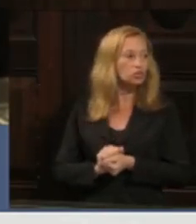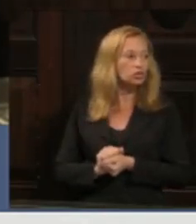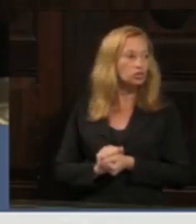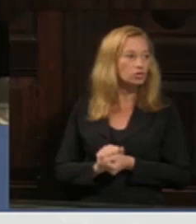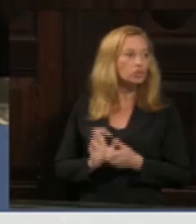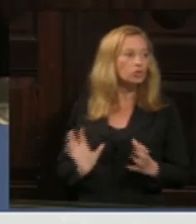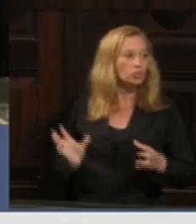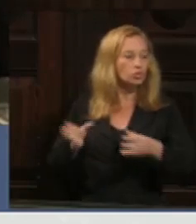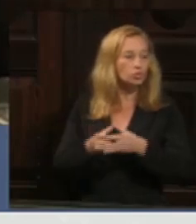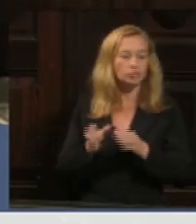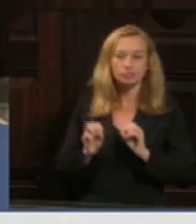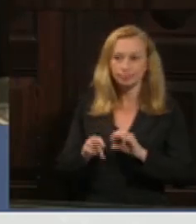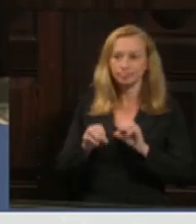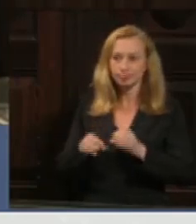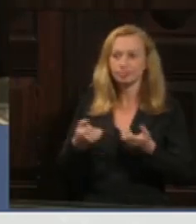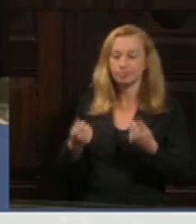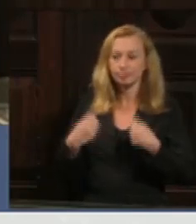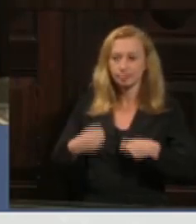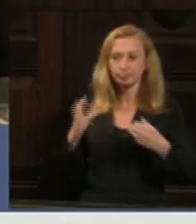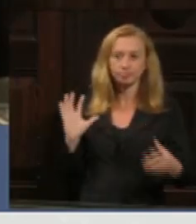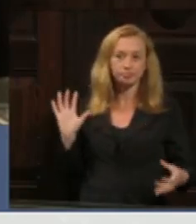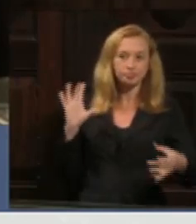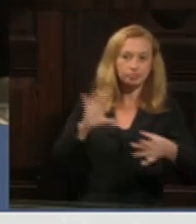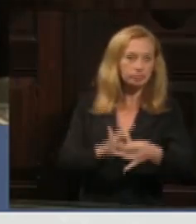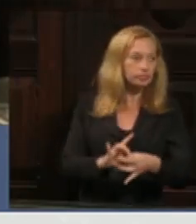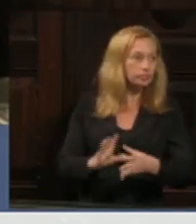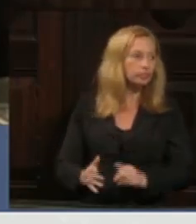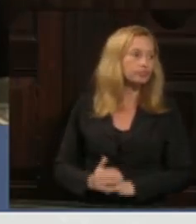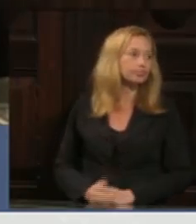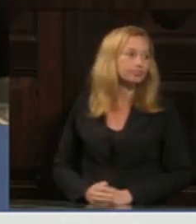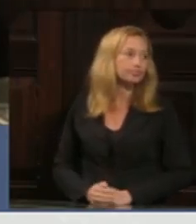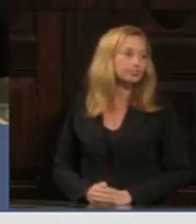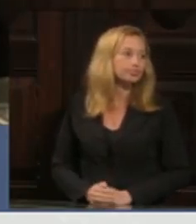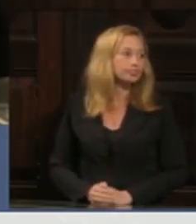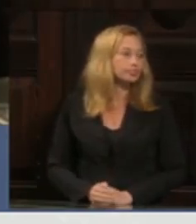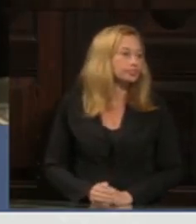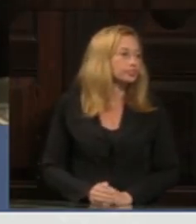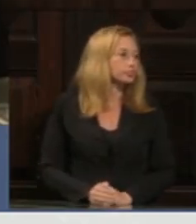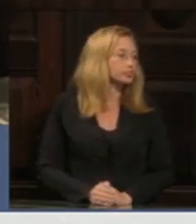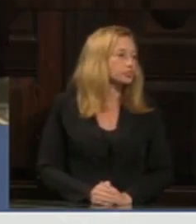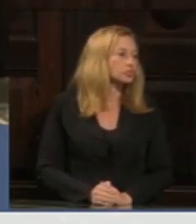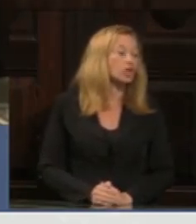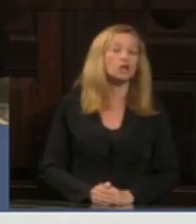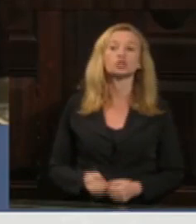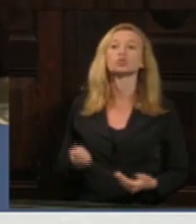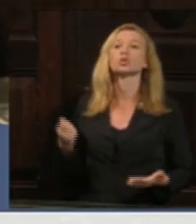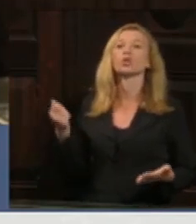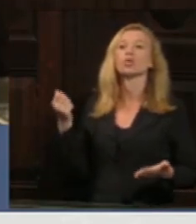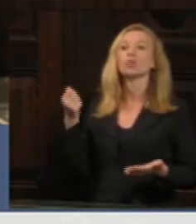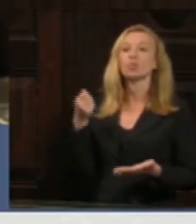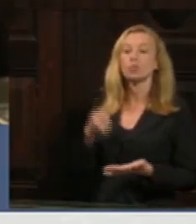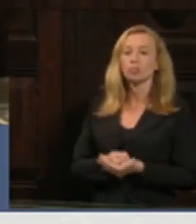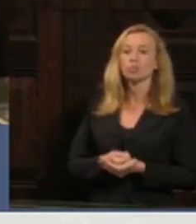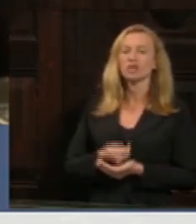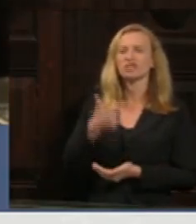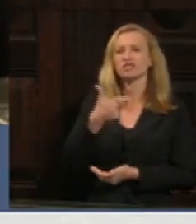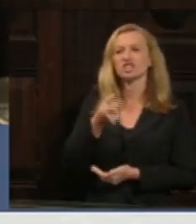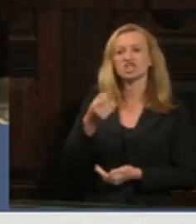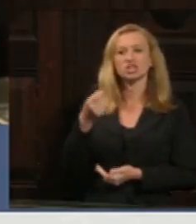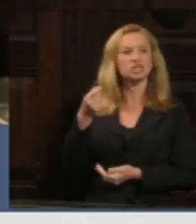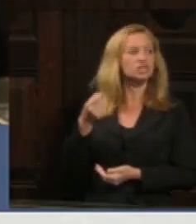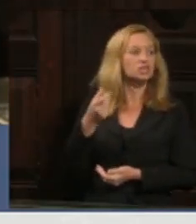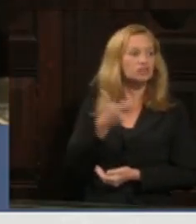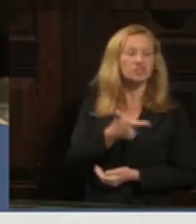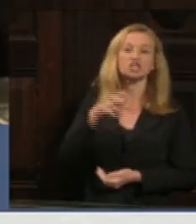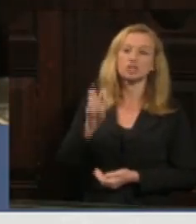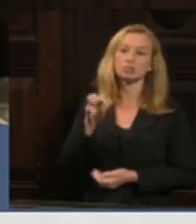travou uma luta, vou concluir, para, no tocante ao cumprimento do percentual de 25%